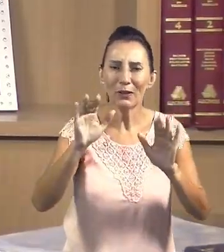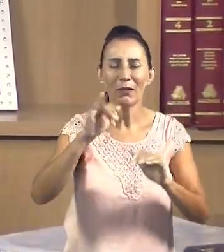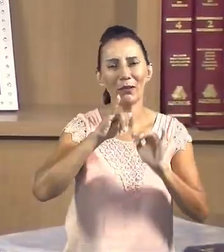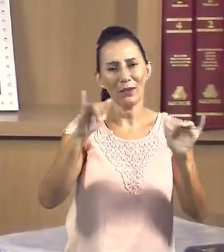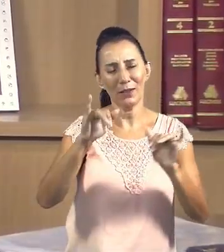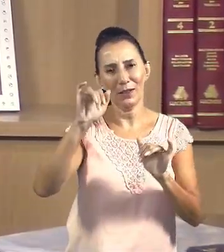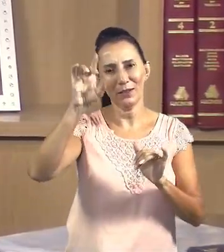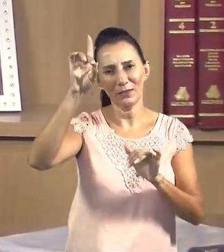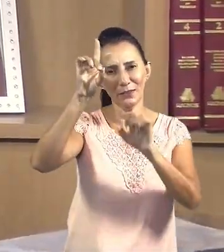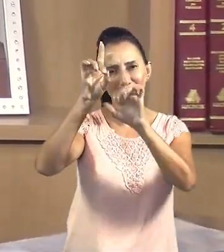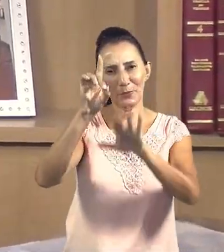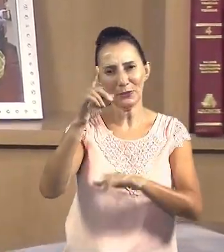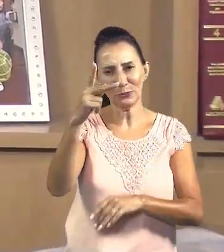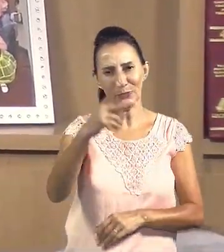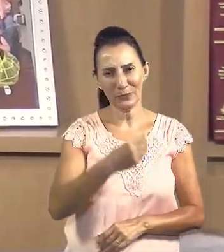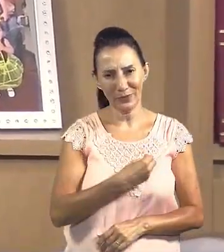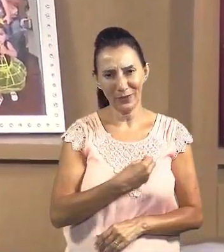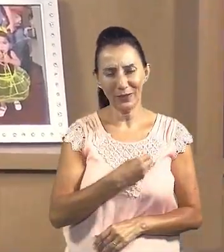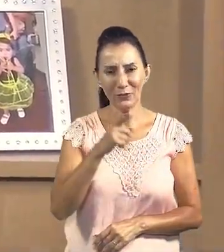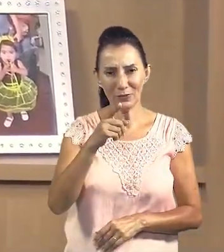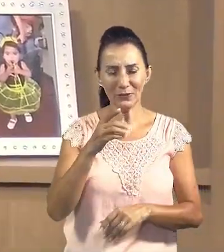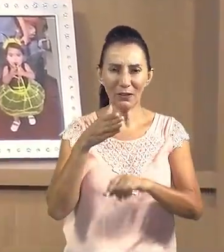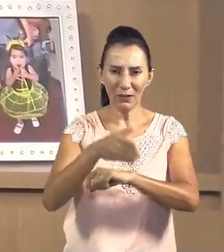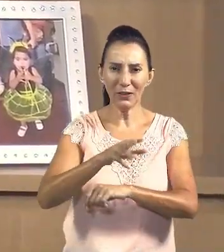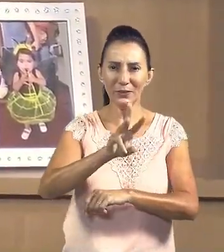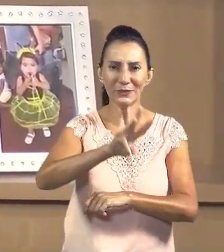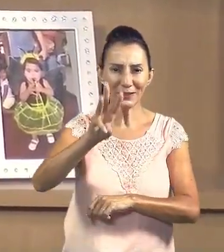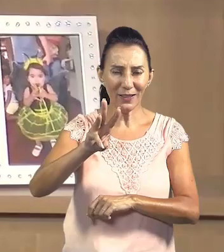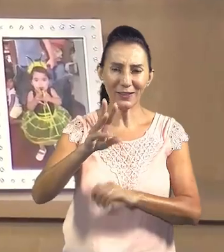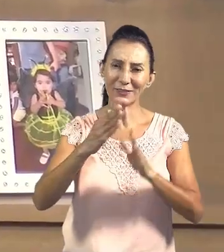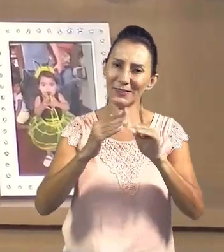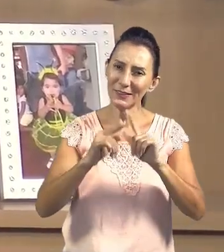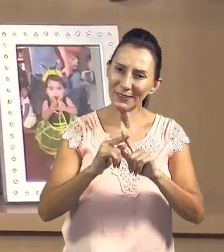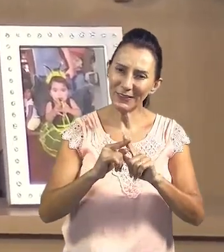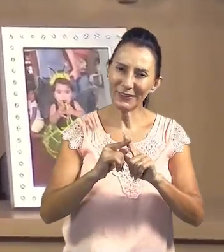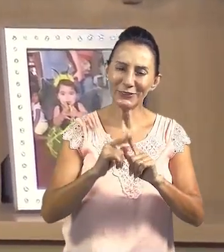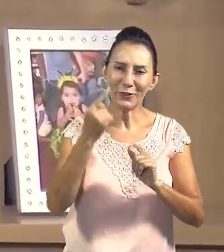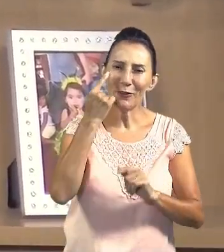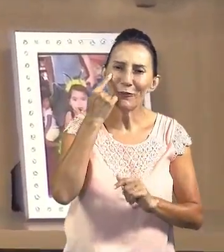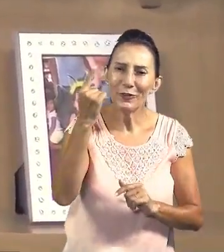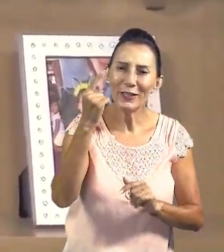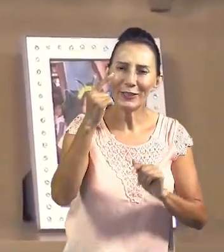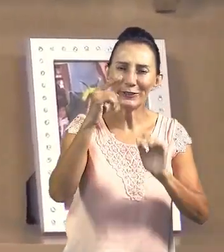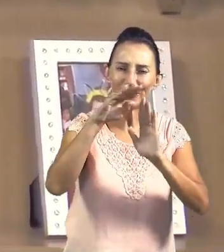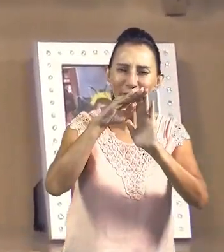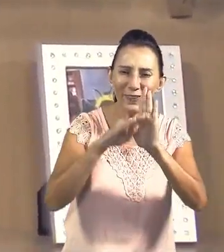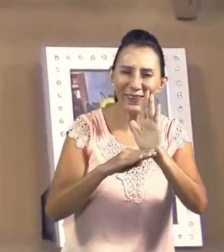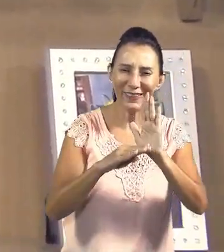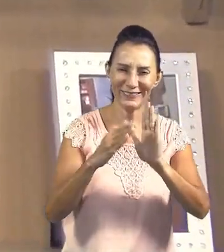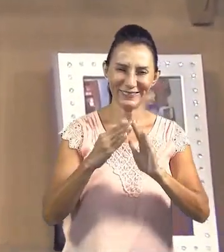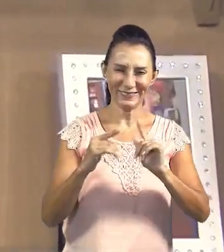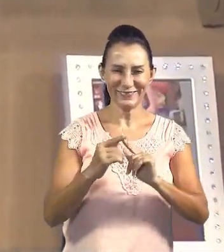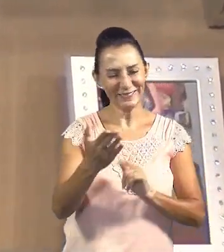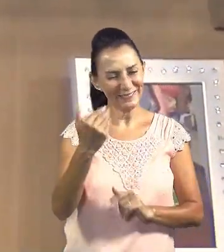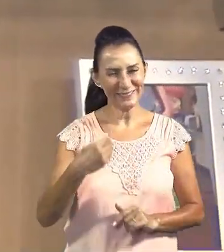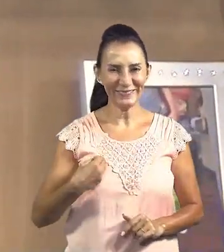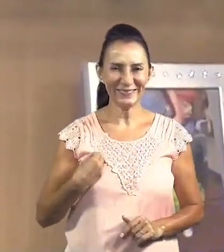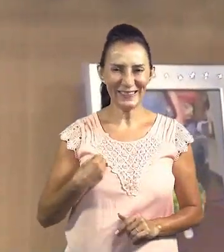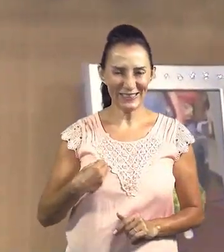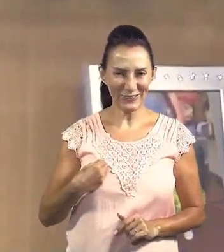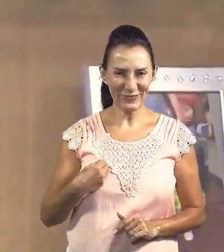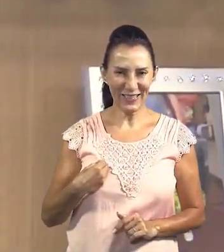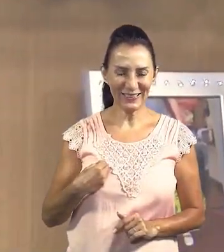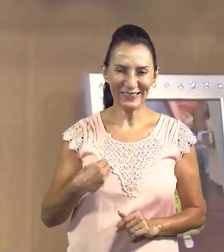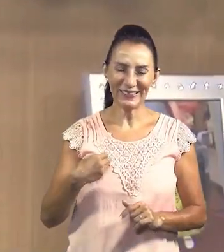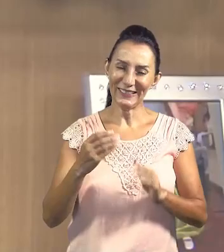Declaro a bênção de Deus sobre a sua vida. Entre no site da igreja, veja lá a programação da igreja e vem